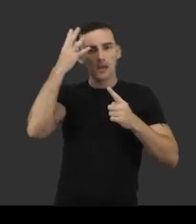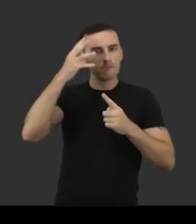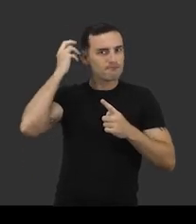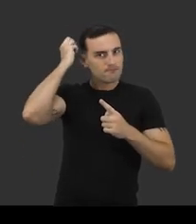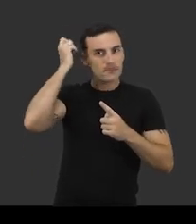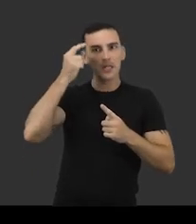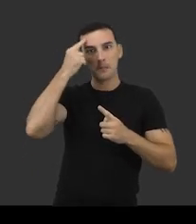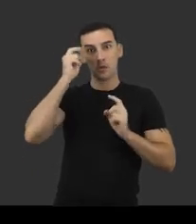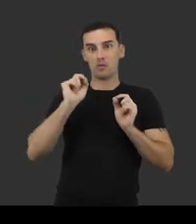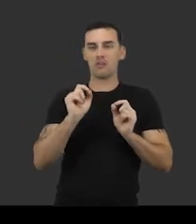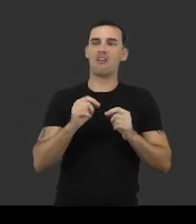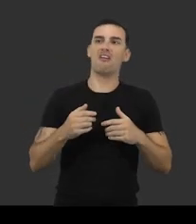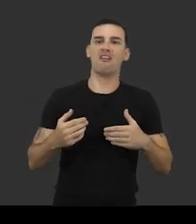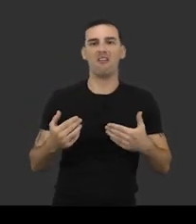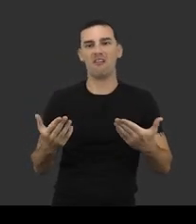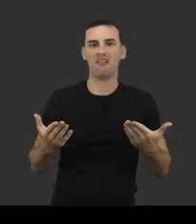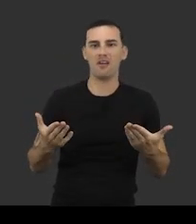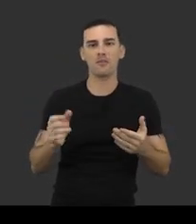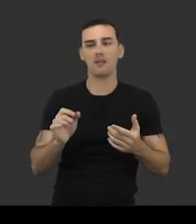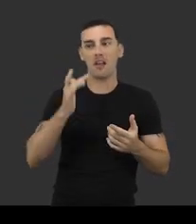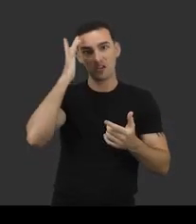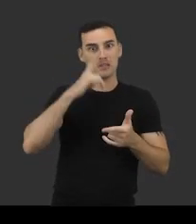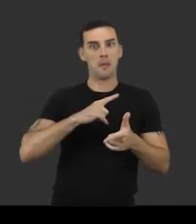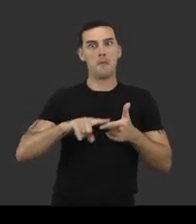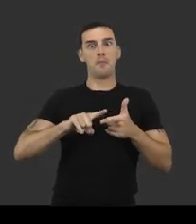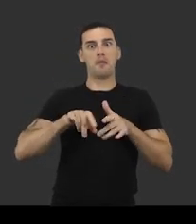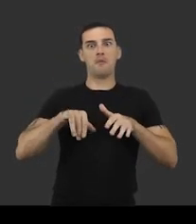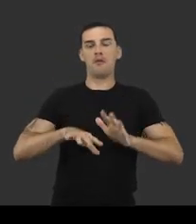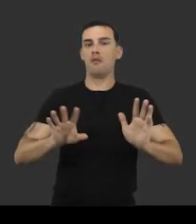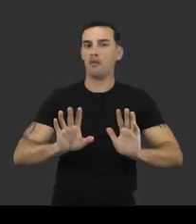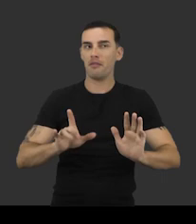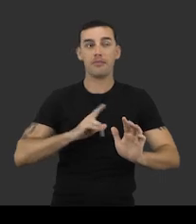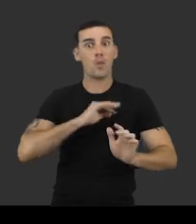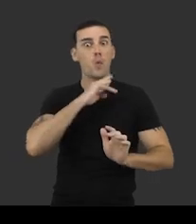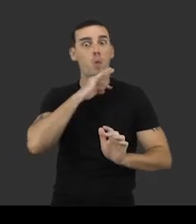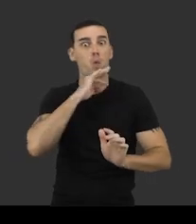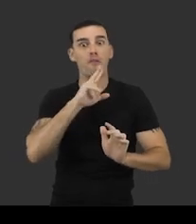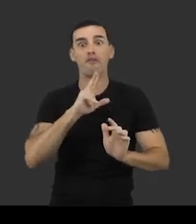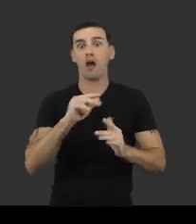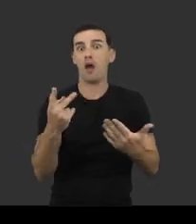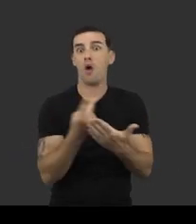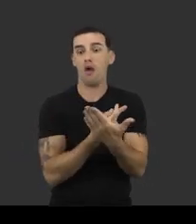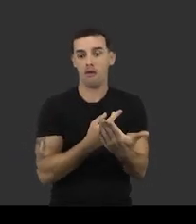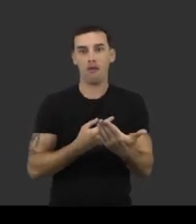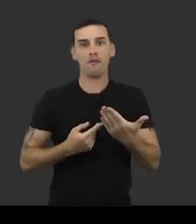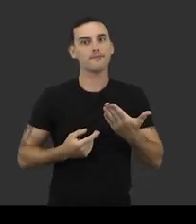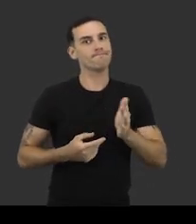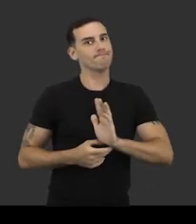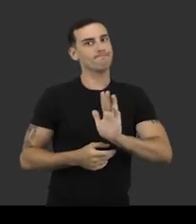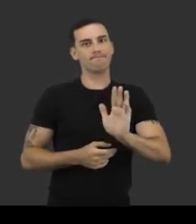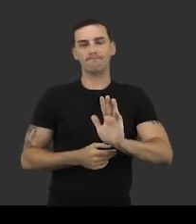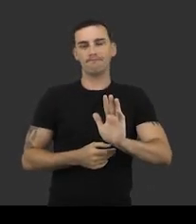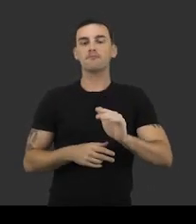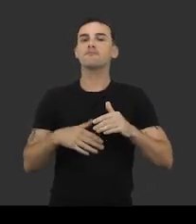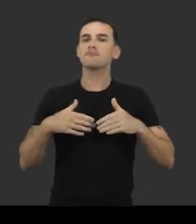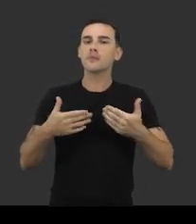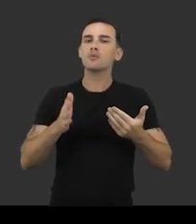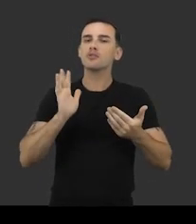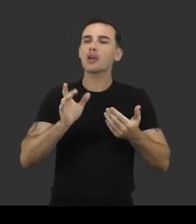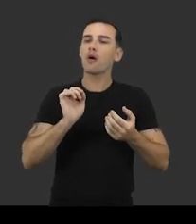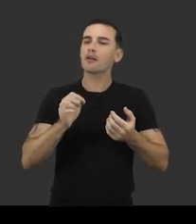preso e ele pensar, ixi, acho que me meti em problemas aqui, né? Vem coisa ruim pro meu lado. Então, a gente ir fazendo